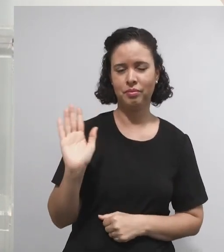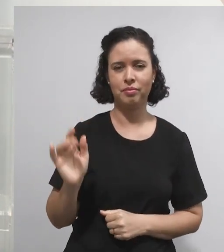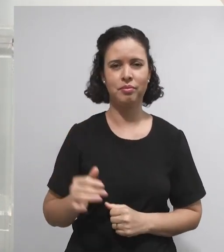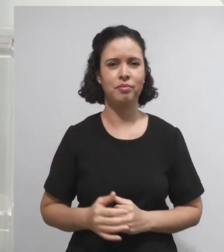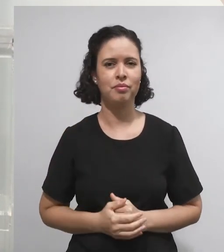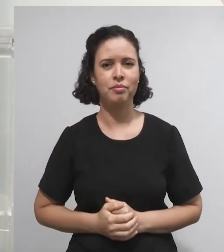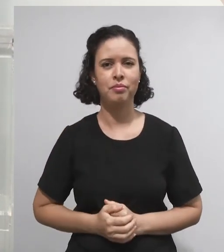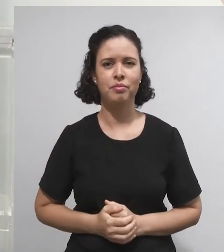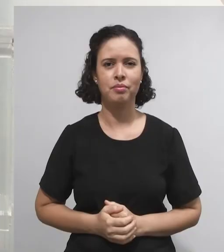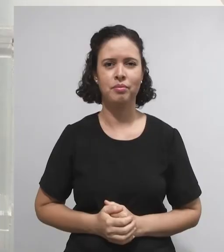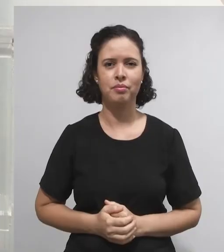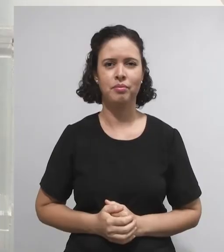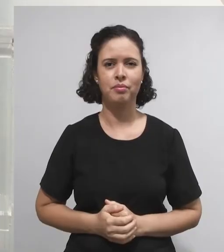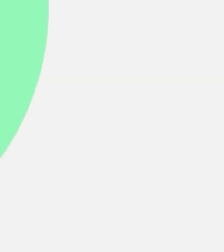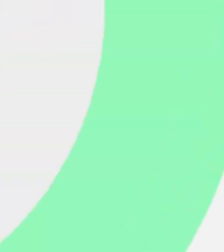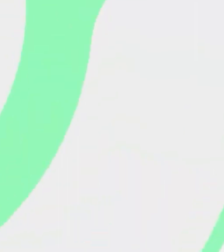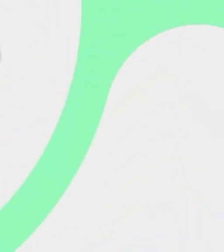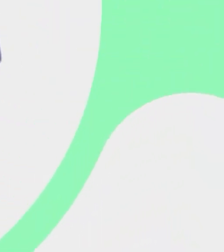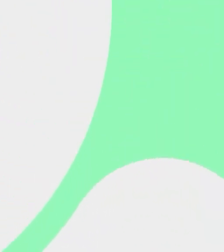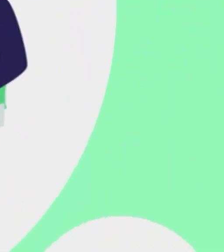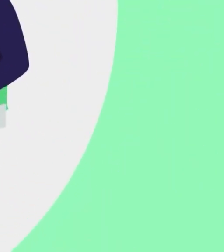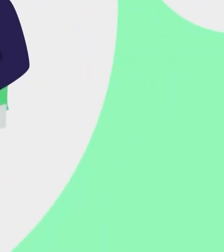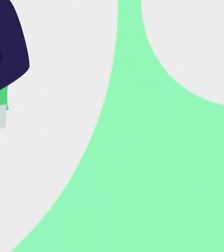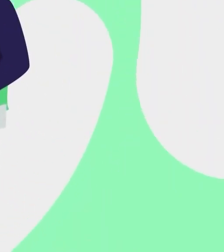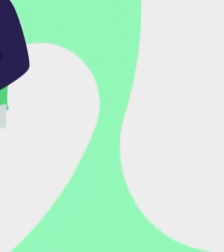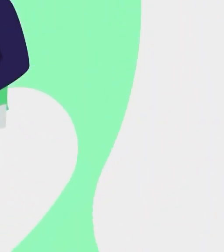próxima, bonanças!